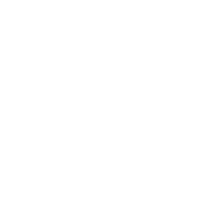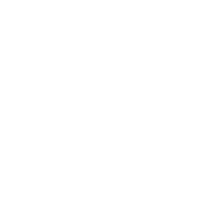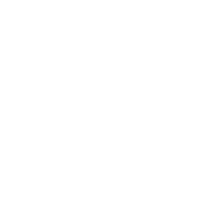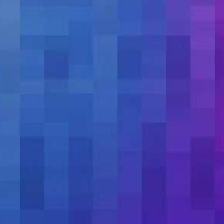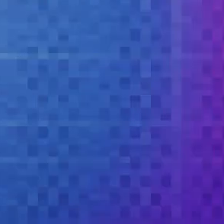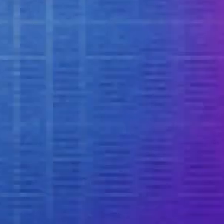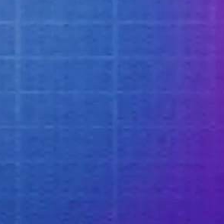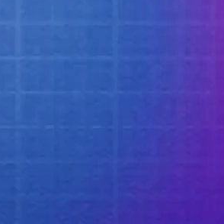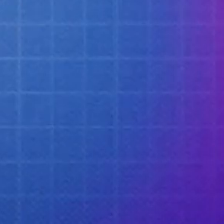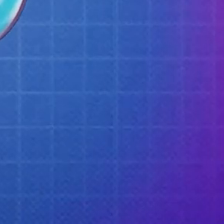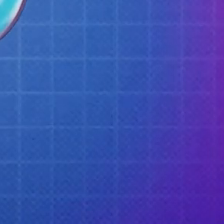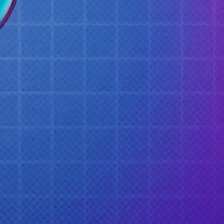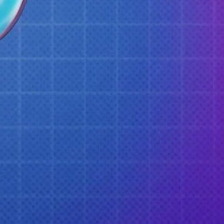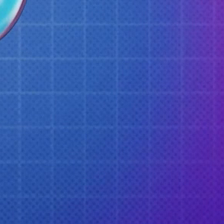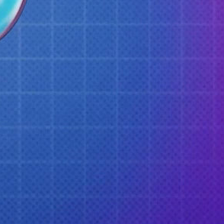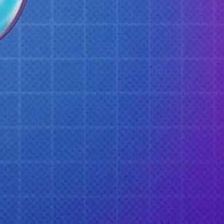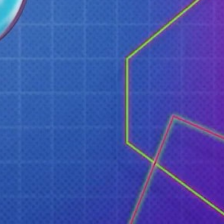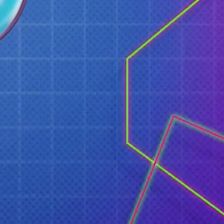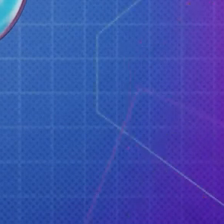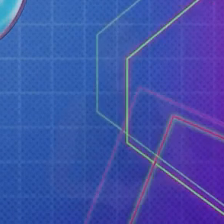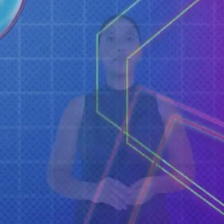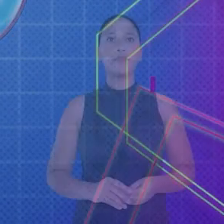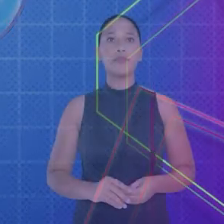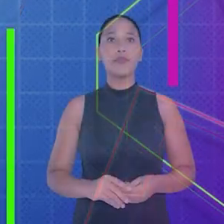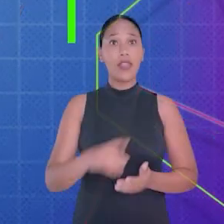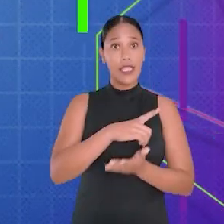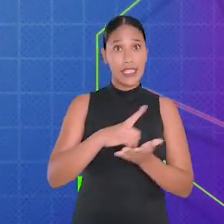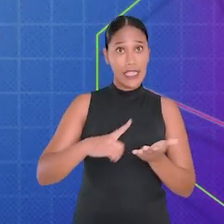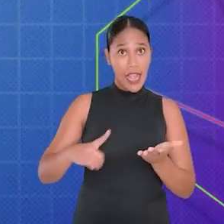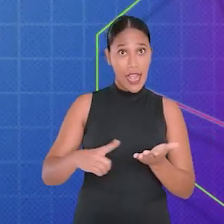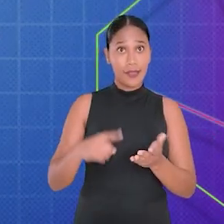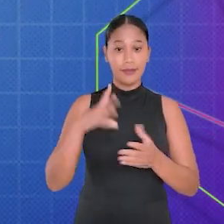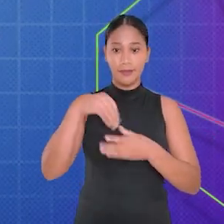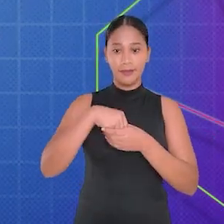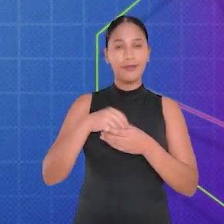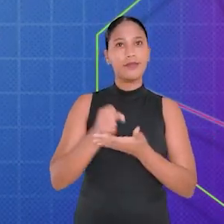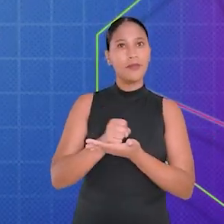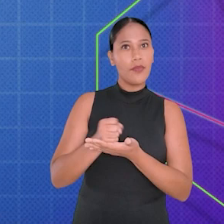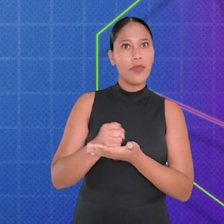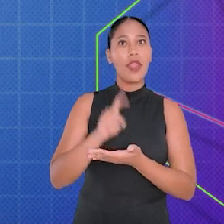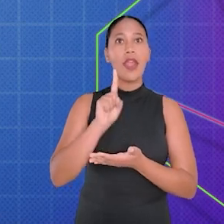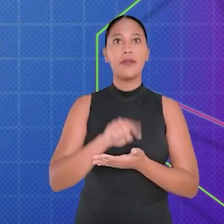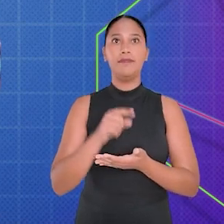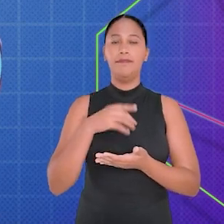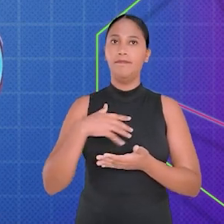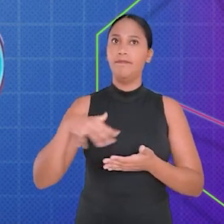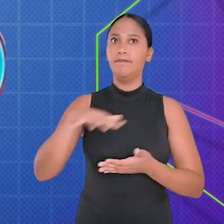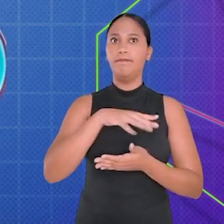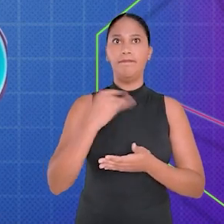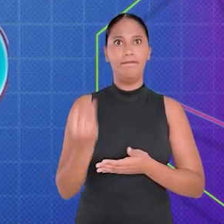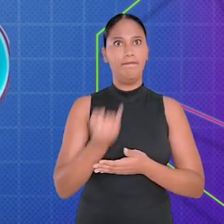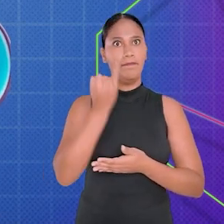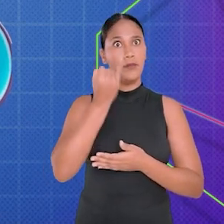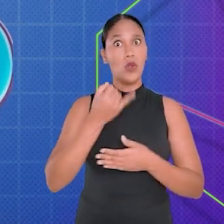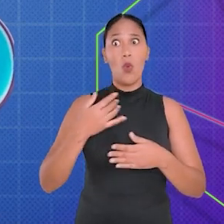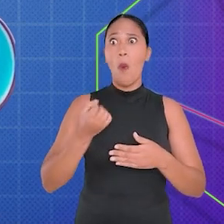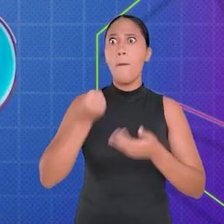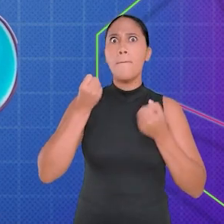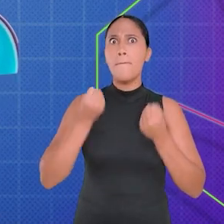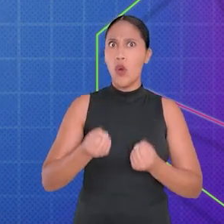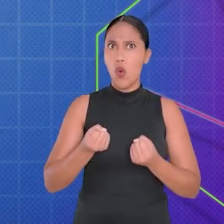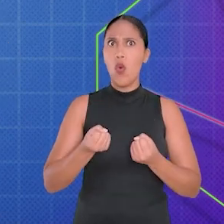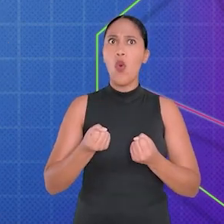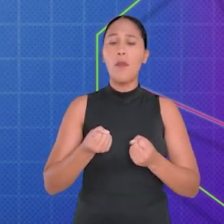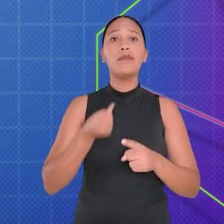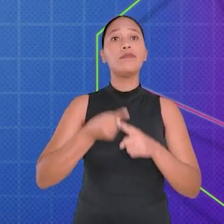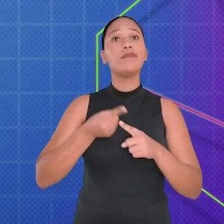veste camisa preta, professora Pietra Cani, estudos de formas. Design gráfico em jogos é uma das áreas mais importantes na criação de um